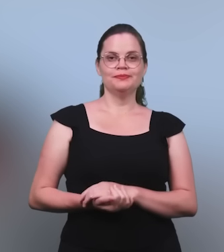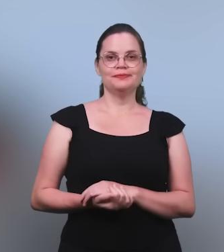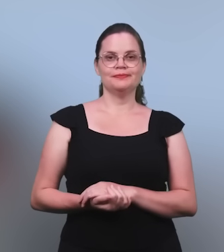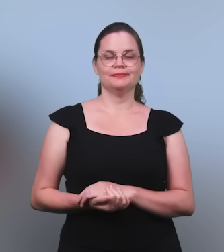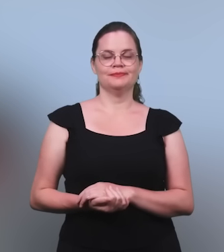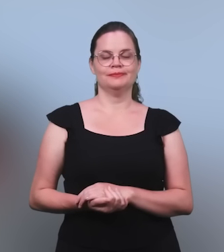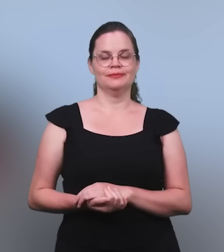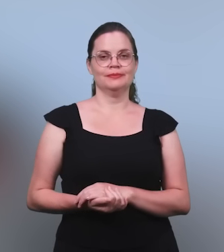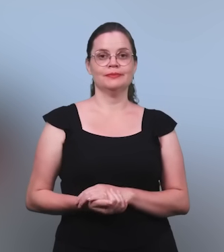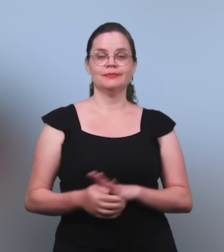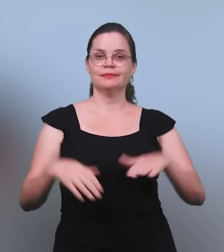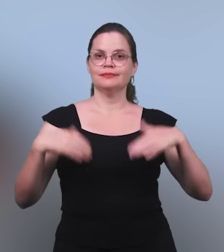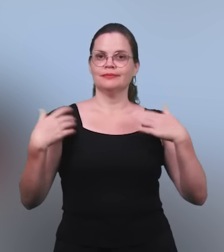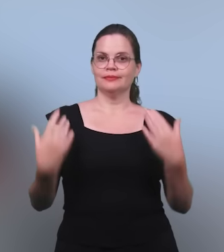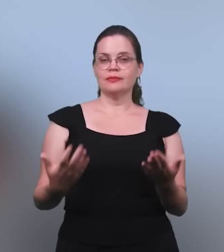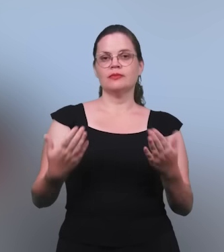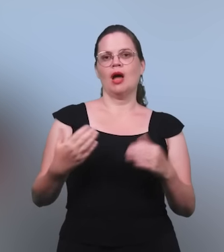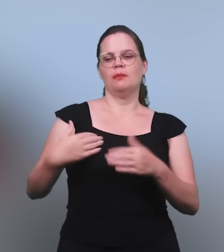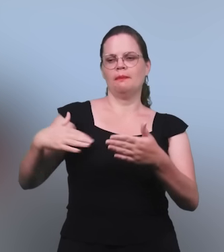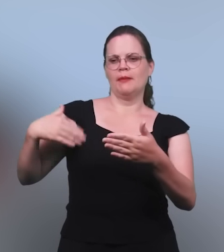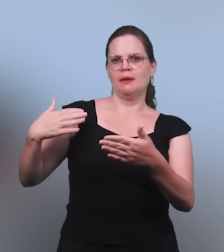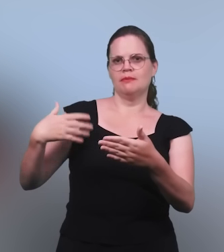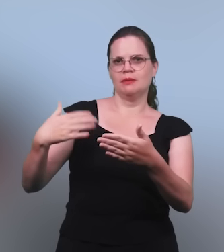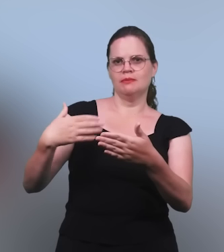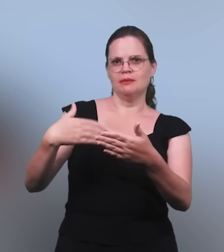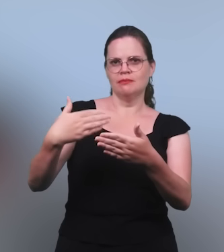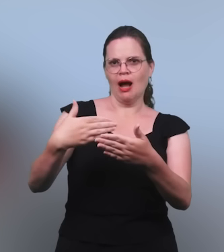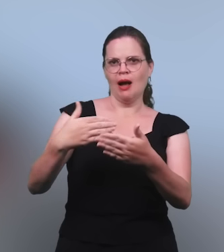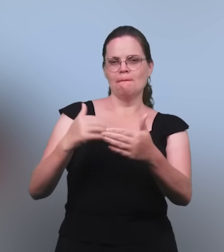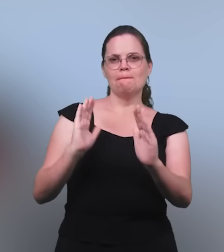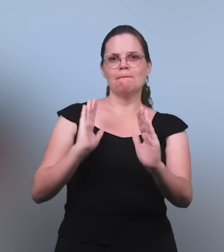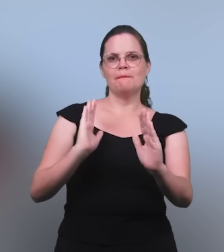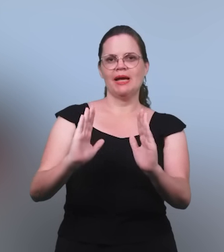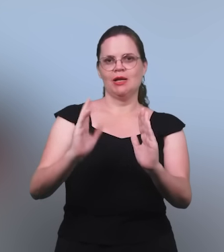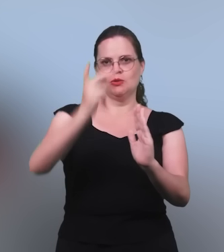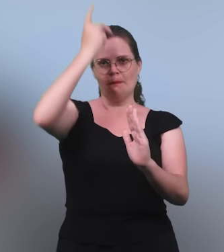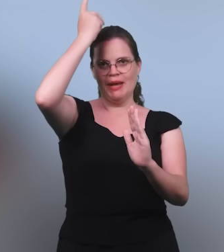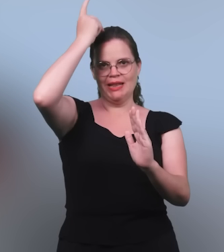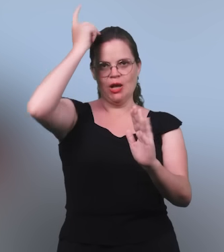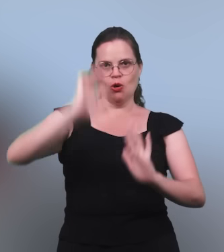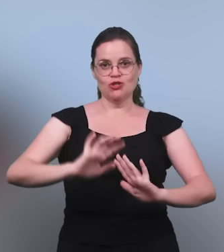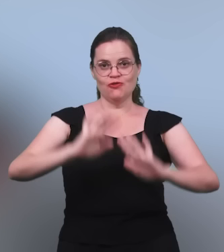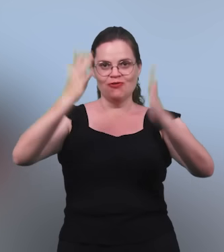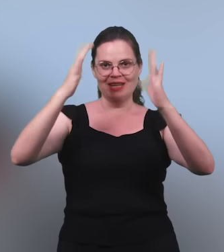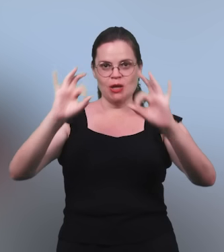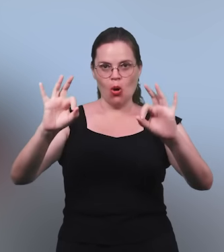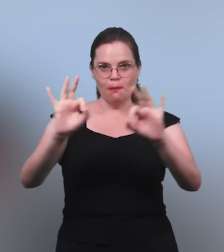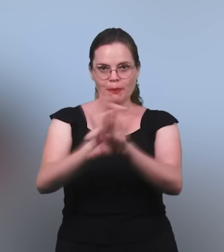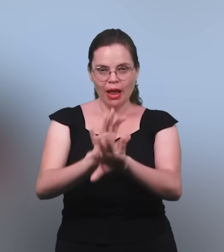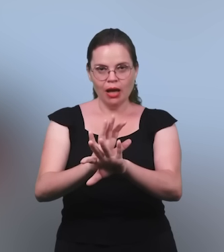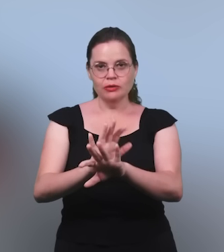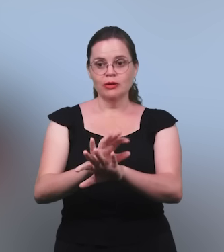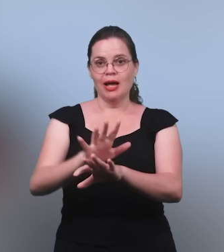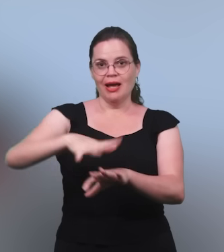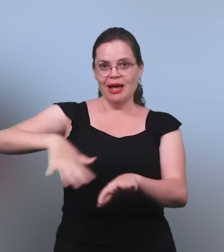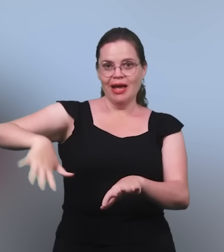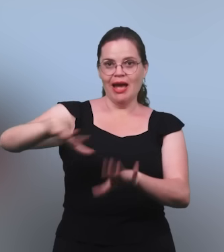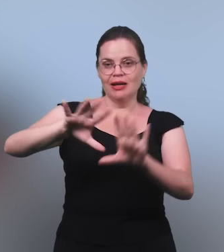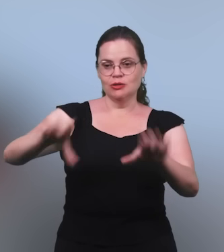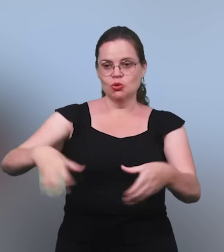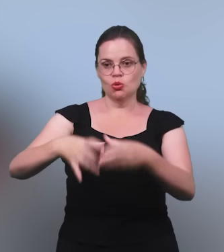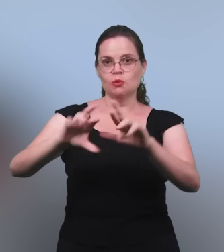texto: e cumprindo-se o dia de Pentecostes, estavam todos reunidos no mesmo lugar.